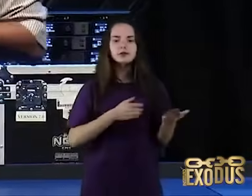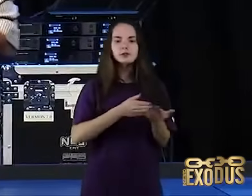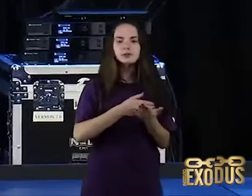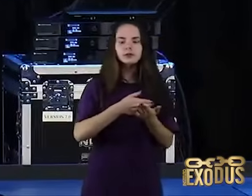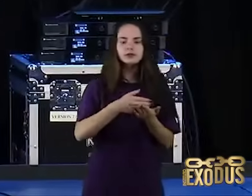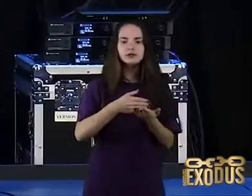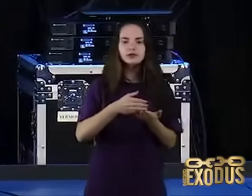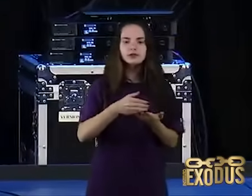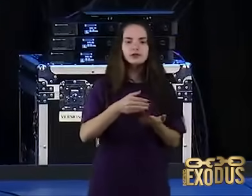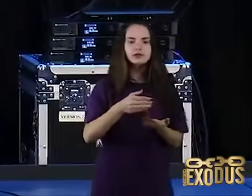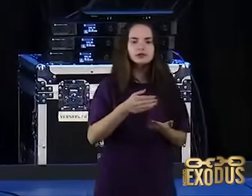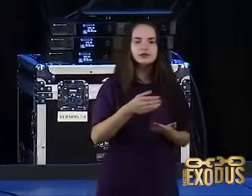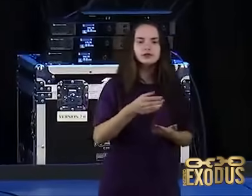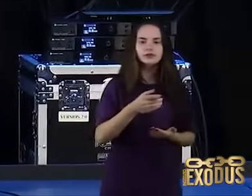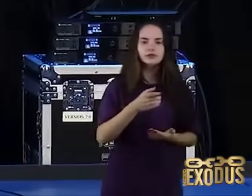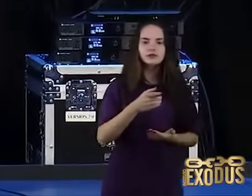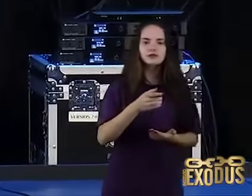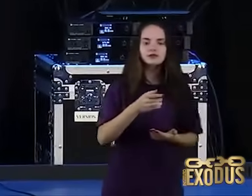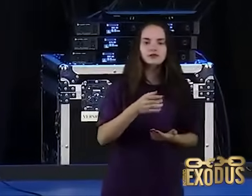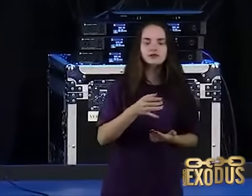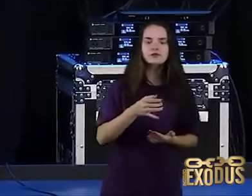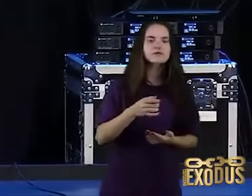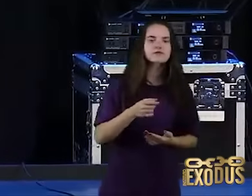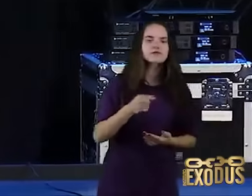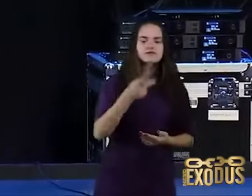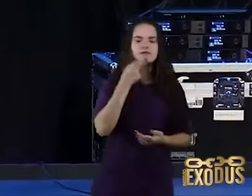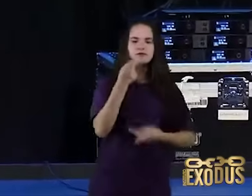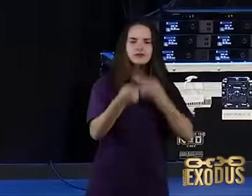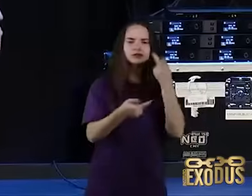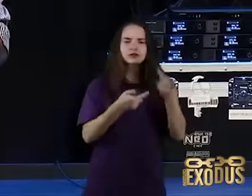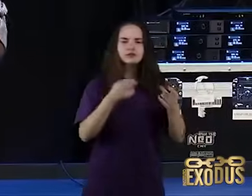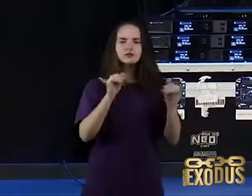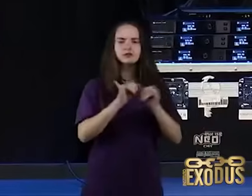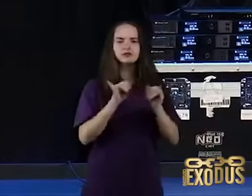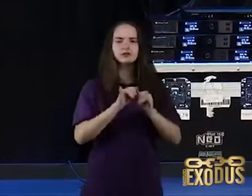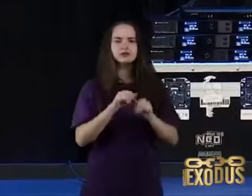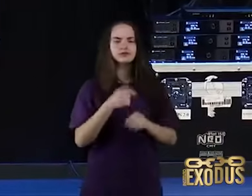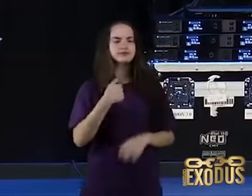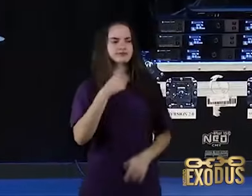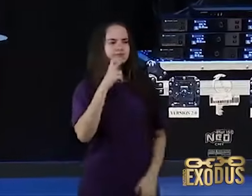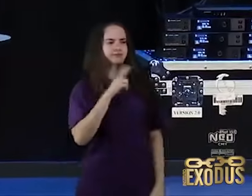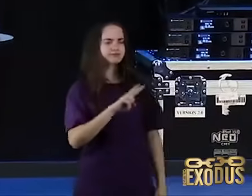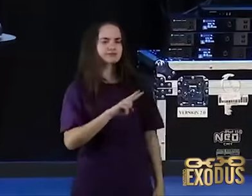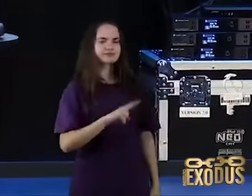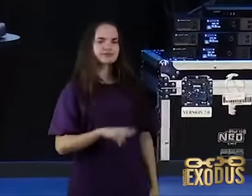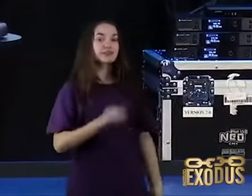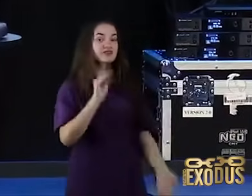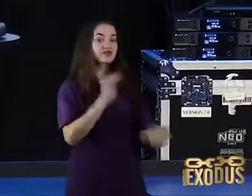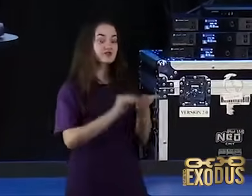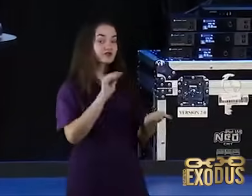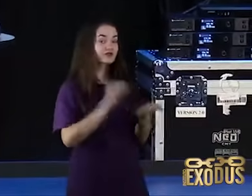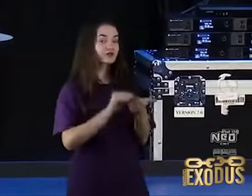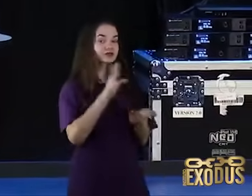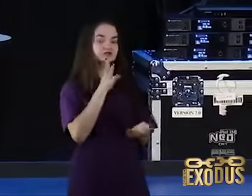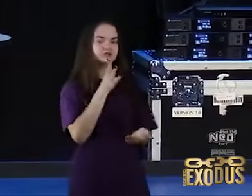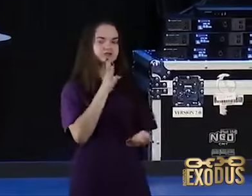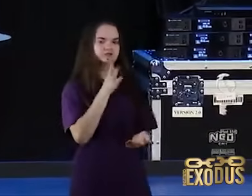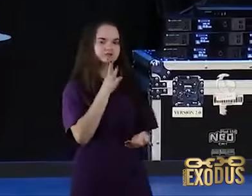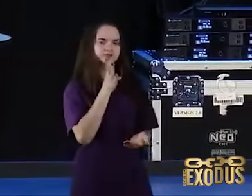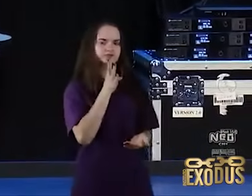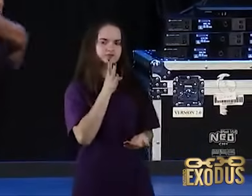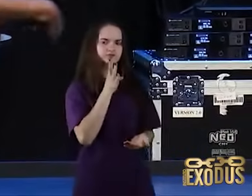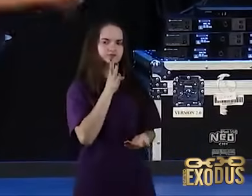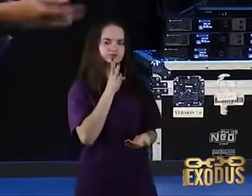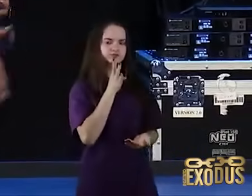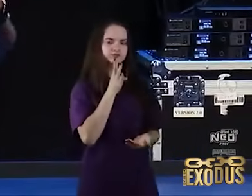primeiro minuto ela já fala quatro grandes bobagens E aí eu fico falando falta de conhecimento mas o pior não é isso